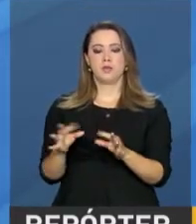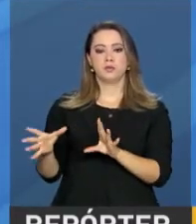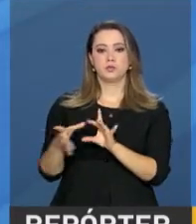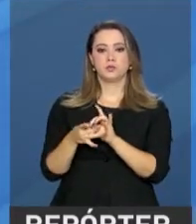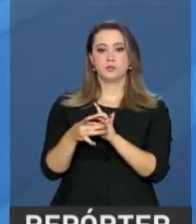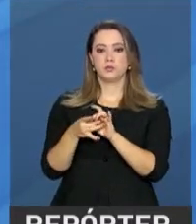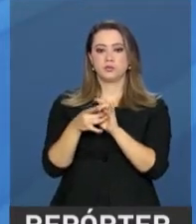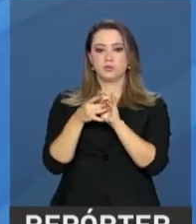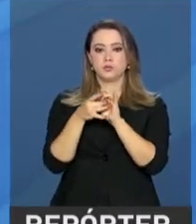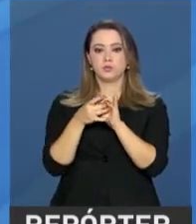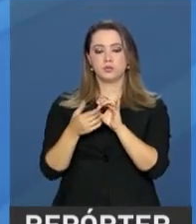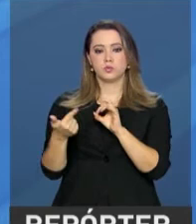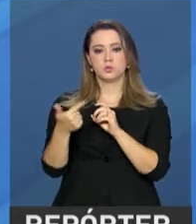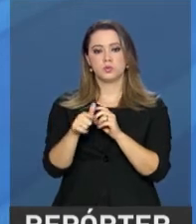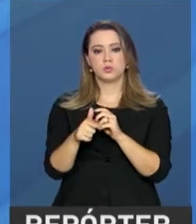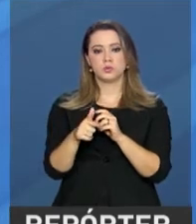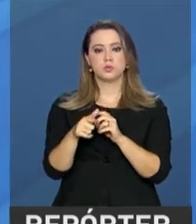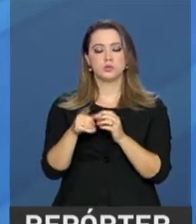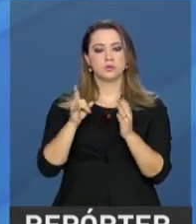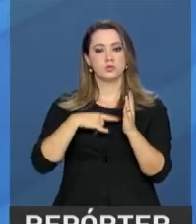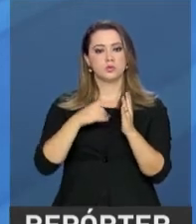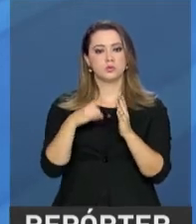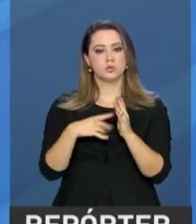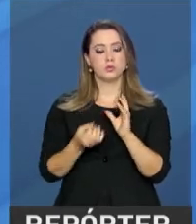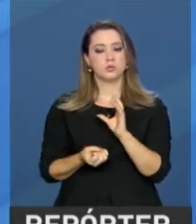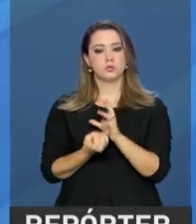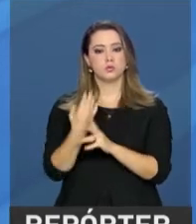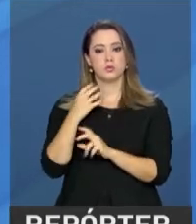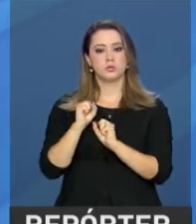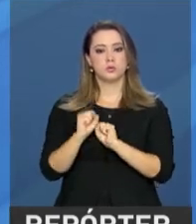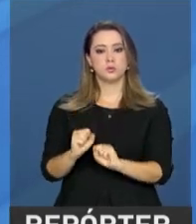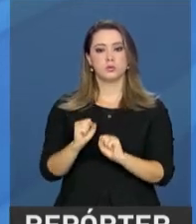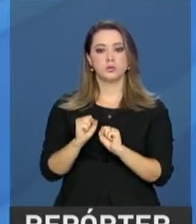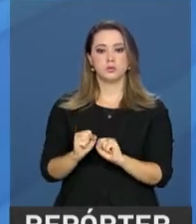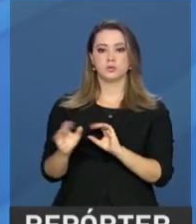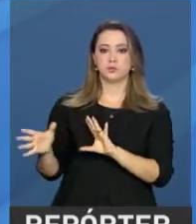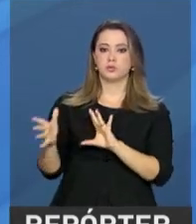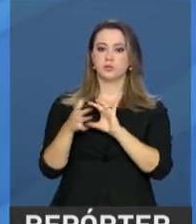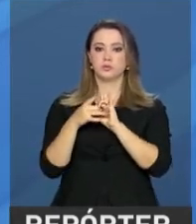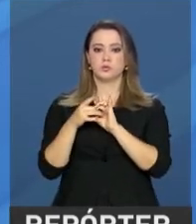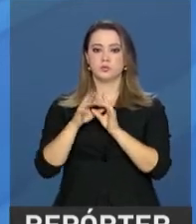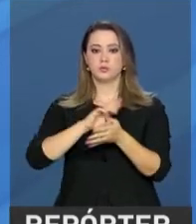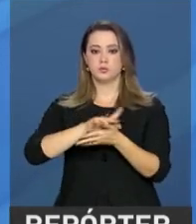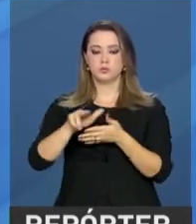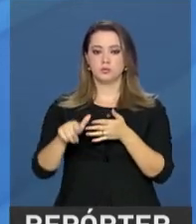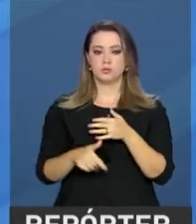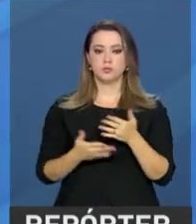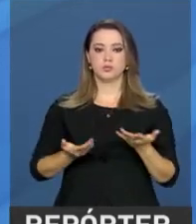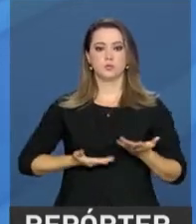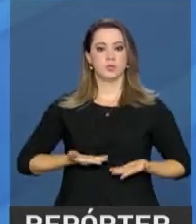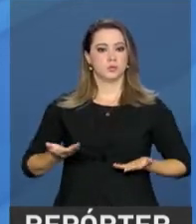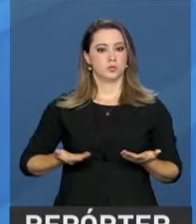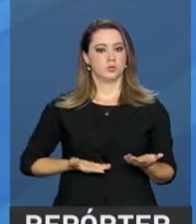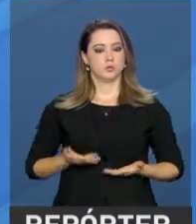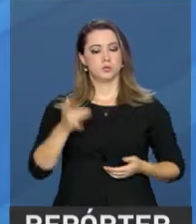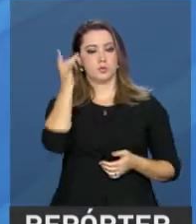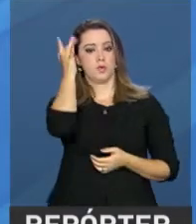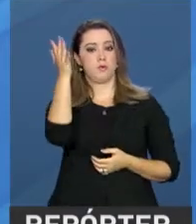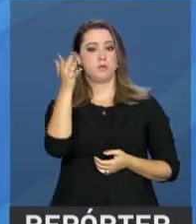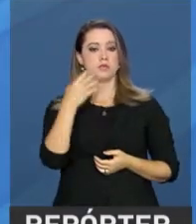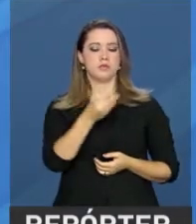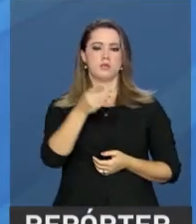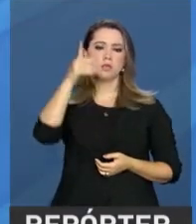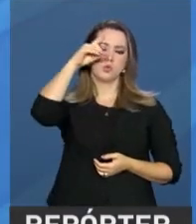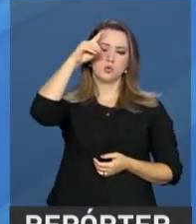os outros documentos e criar a possibilidade da integração de diversos serviços facilitando o